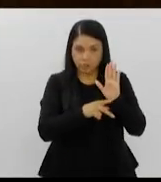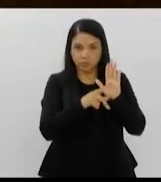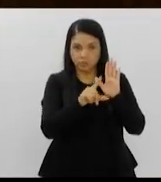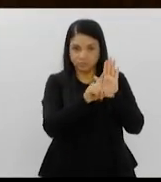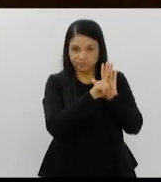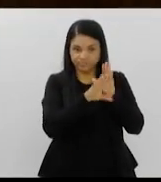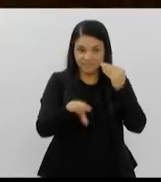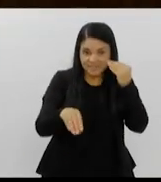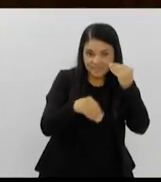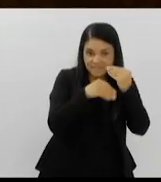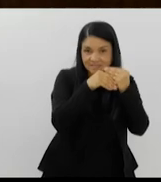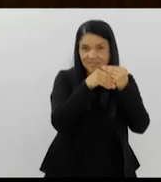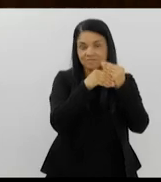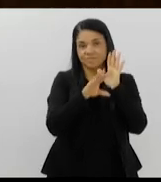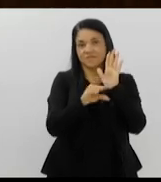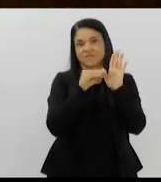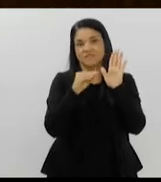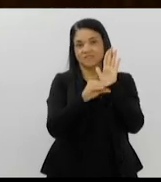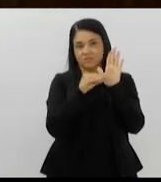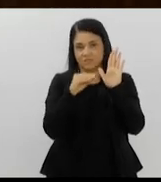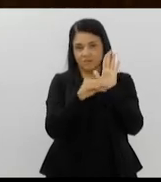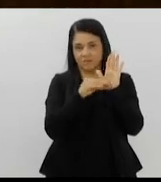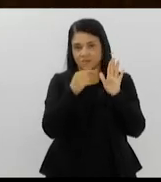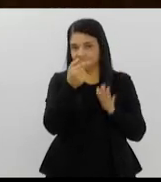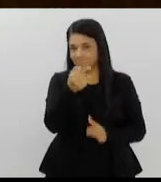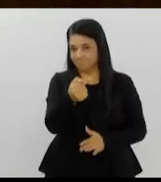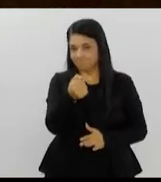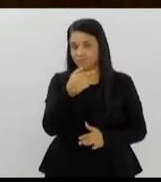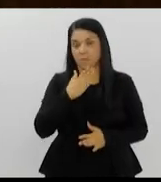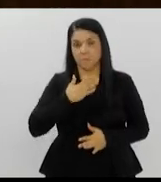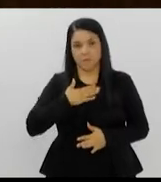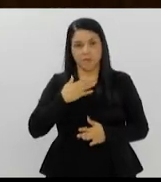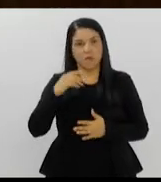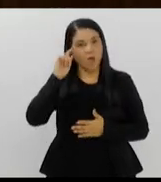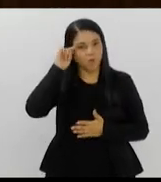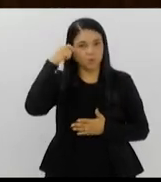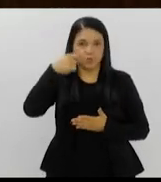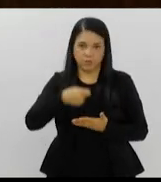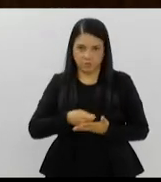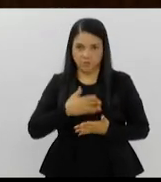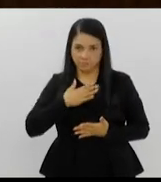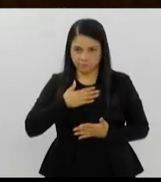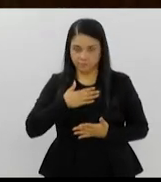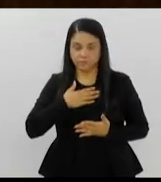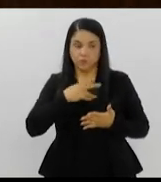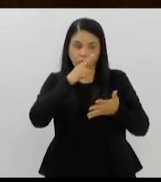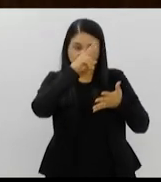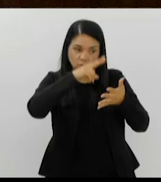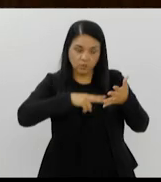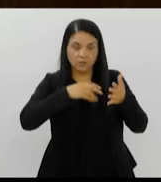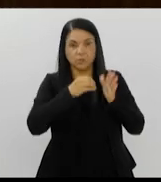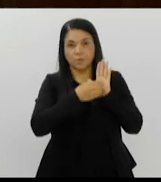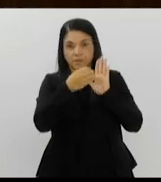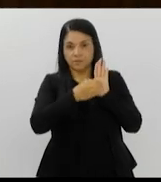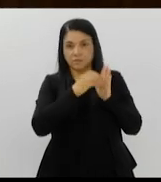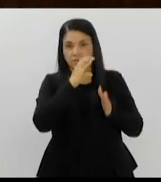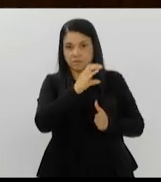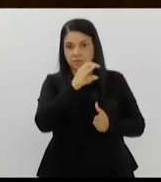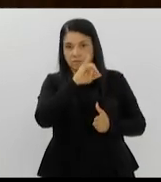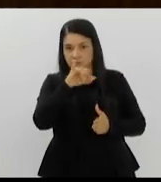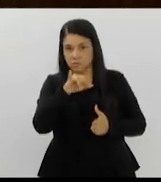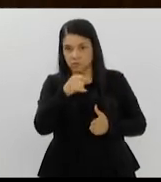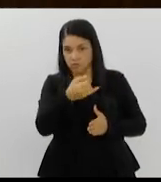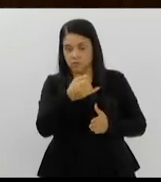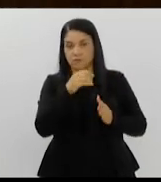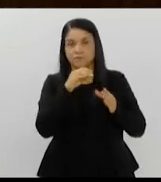7 emendas e todas 7 são de minha autoria. Então, estou lendo o parecer da CCJ, que é